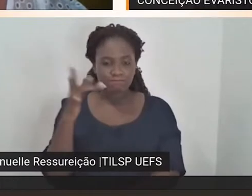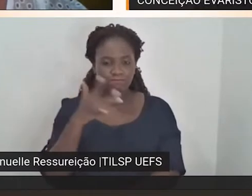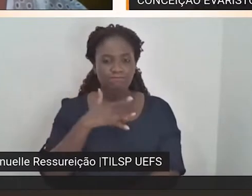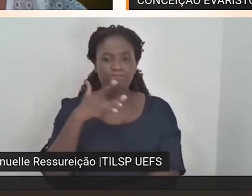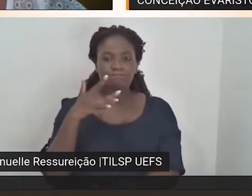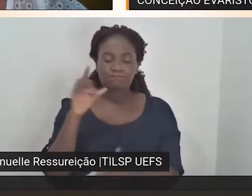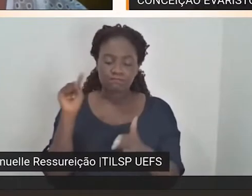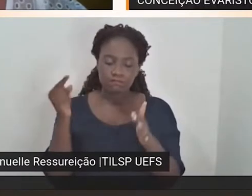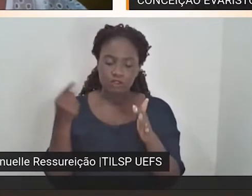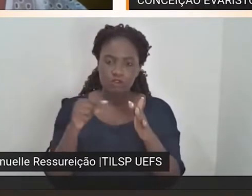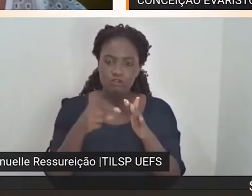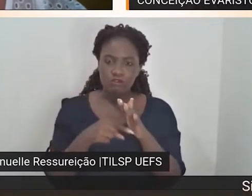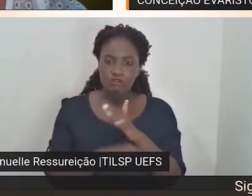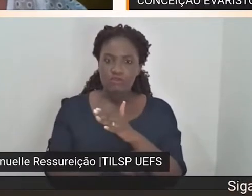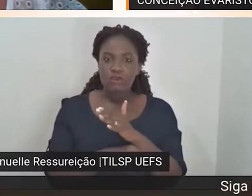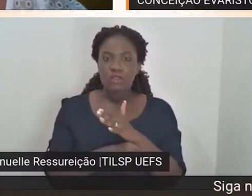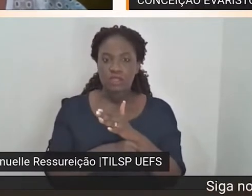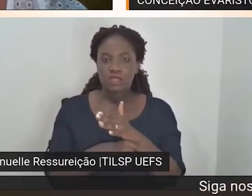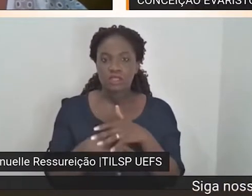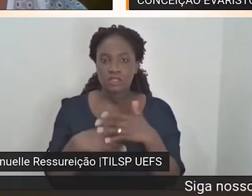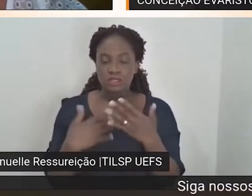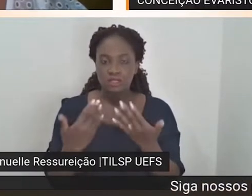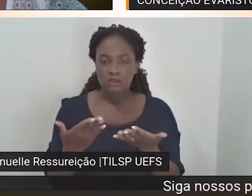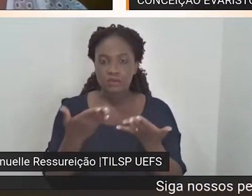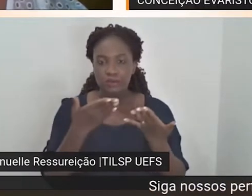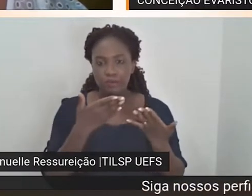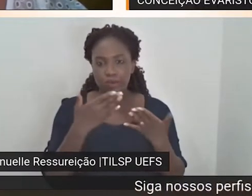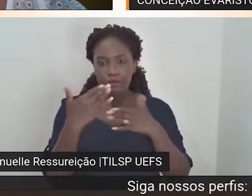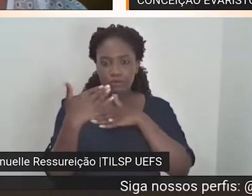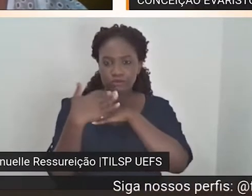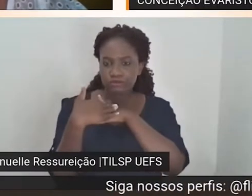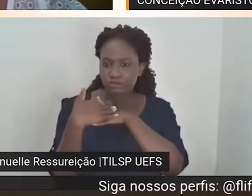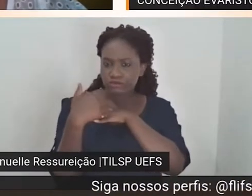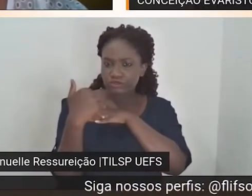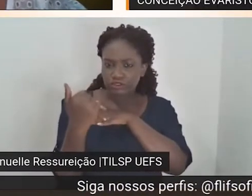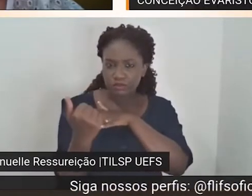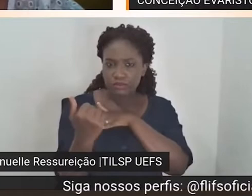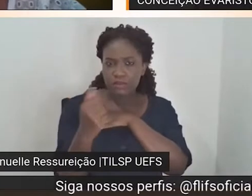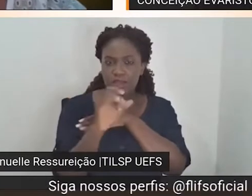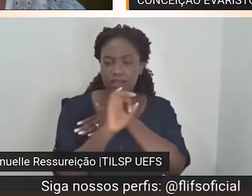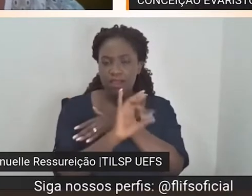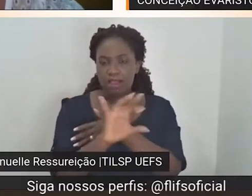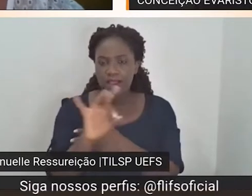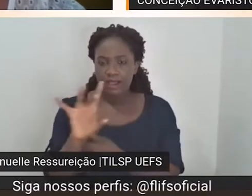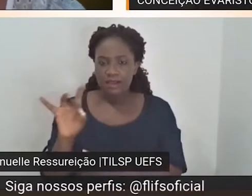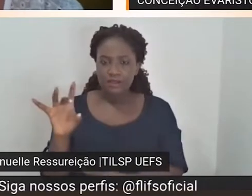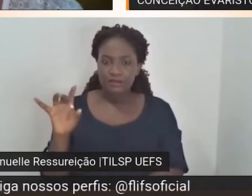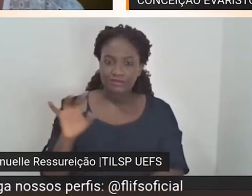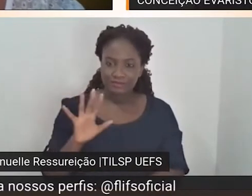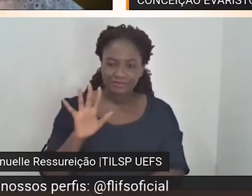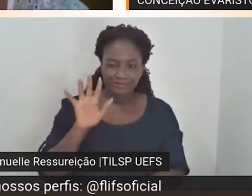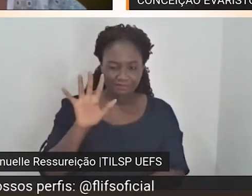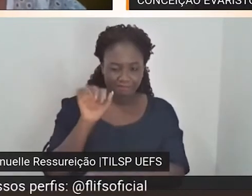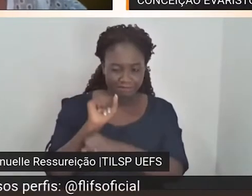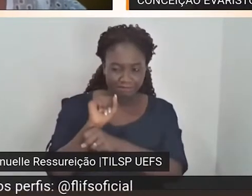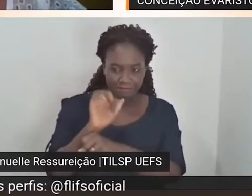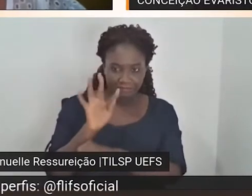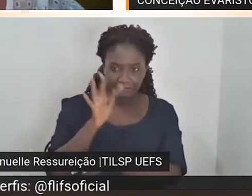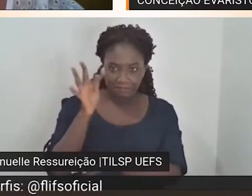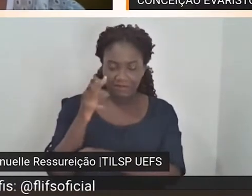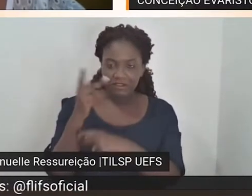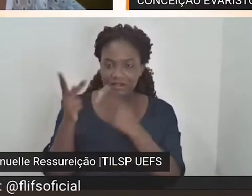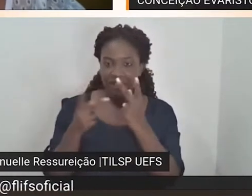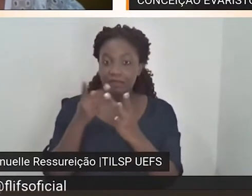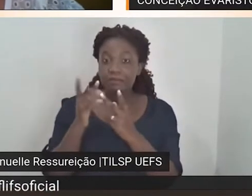Então, a tua convocação é uma convocação que, de fato, chega a cada um de nós. Mas a gente ainda vai falar disso. Então, assim, você